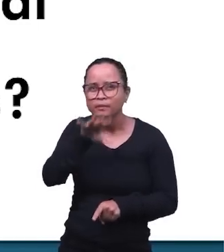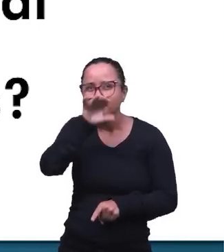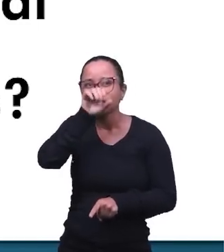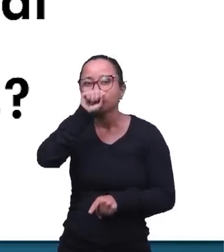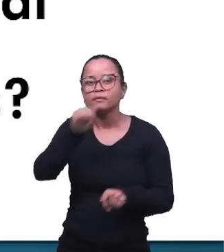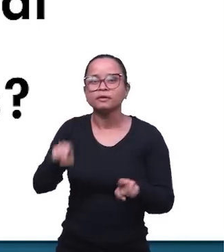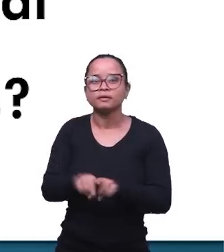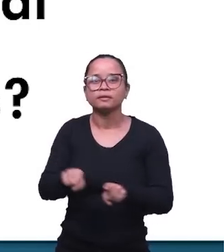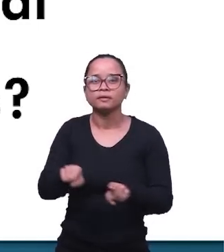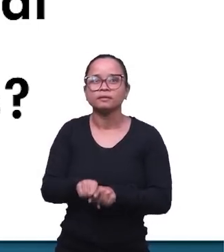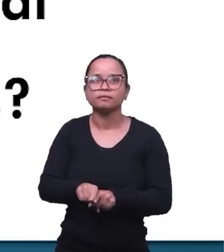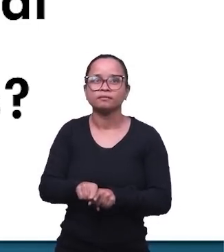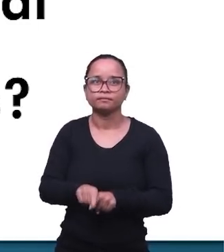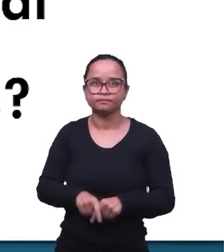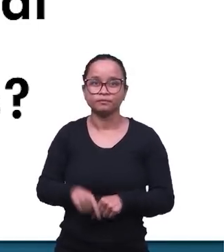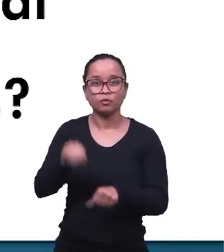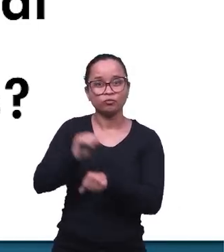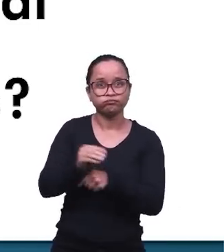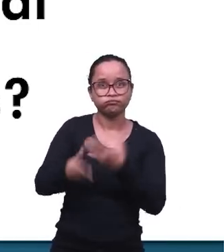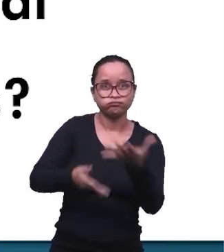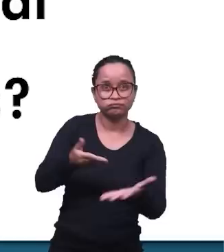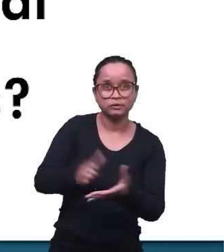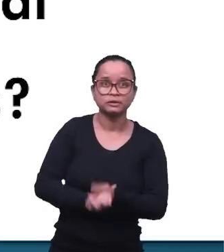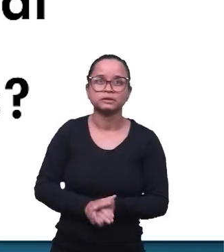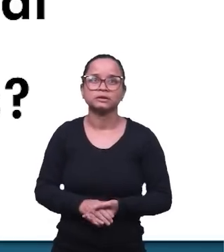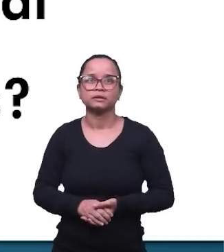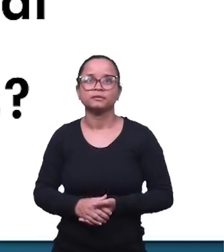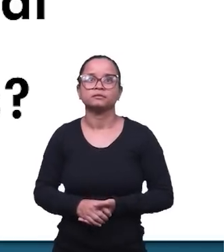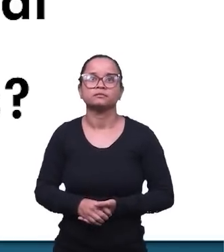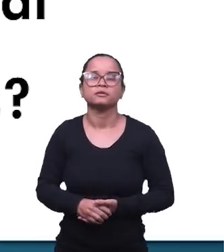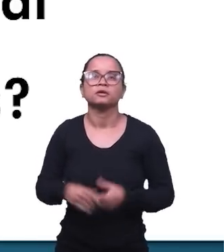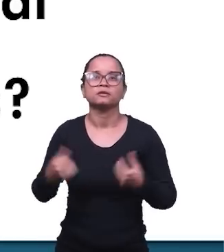escrito em 1 Coríntios, capítulo 12, versos